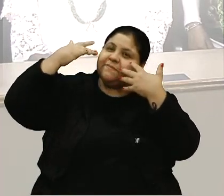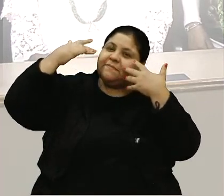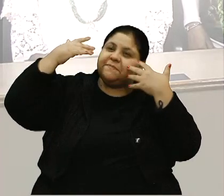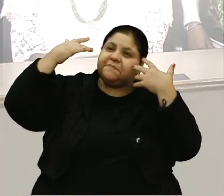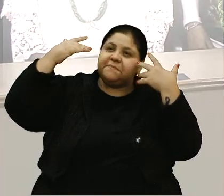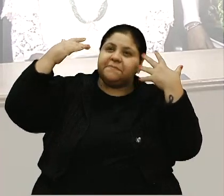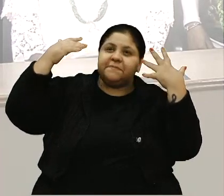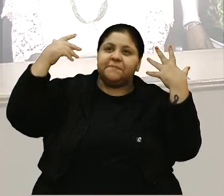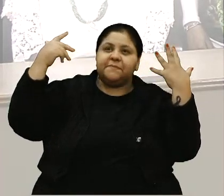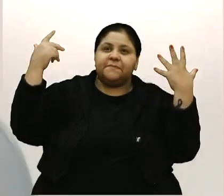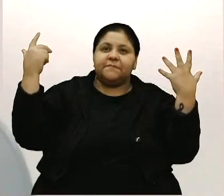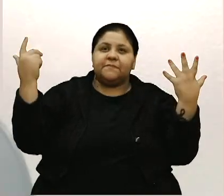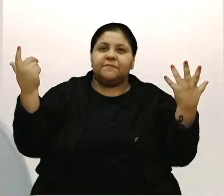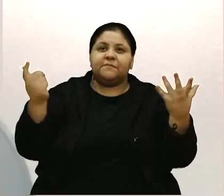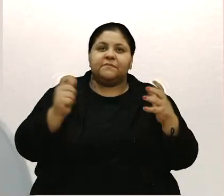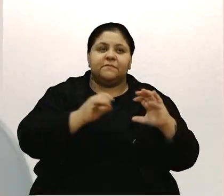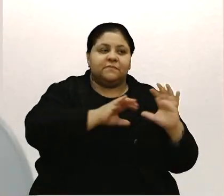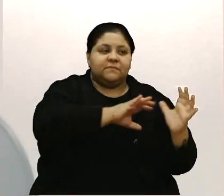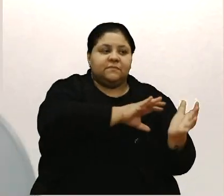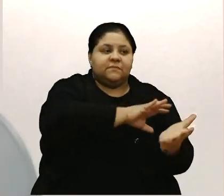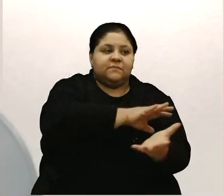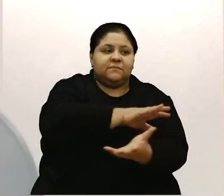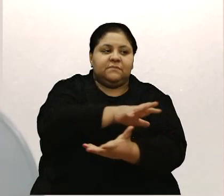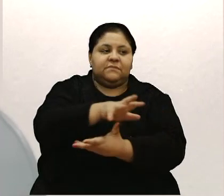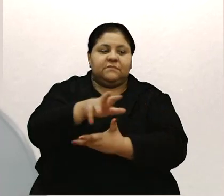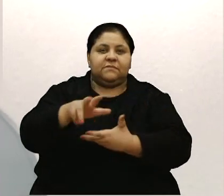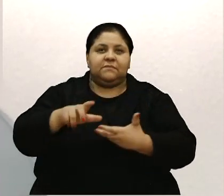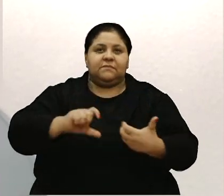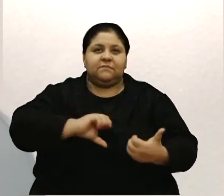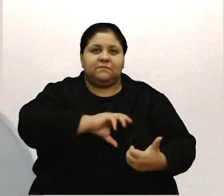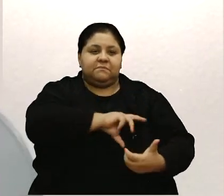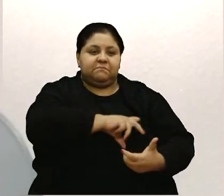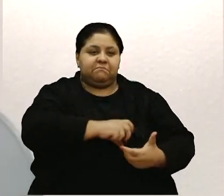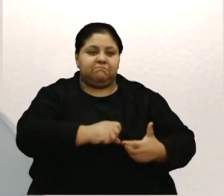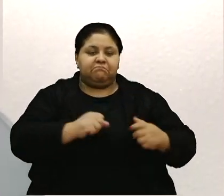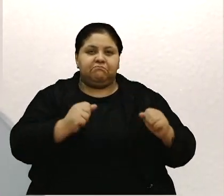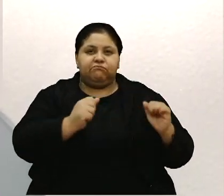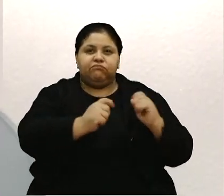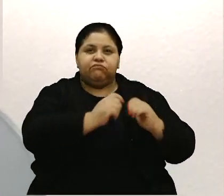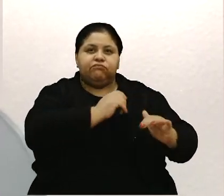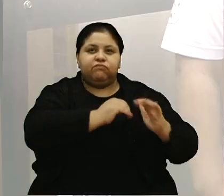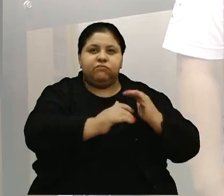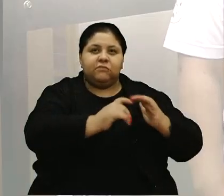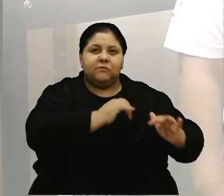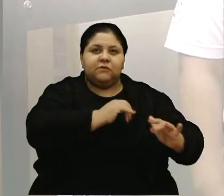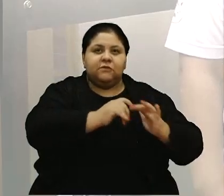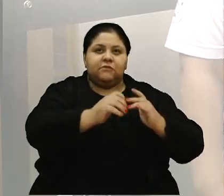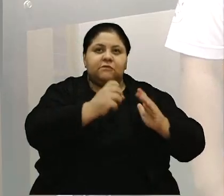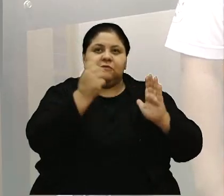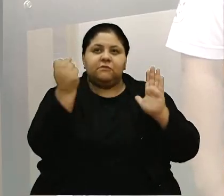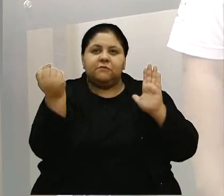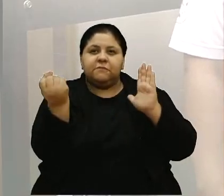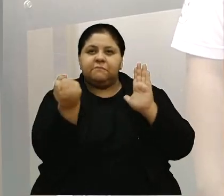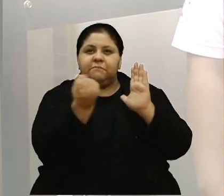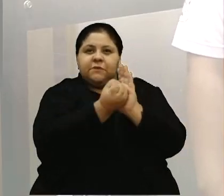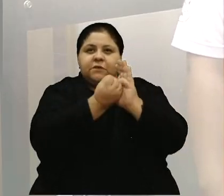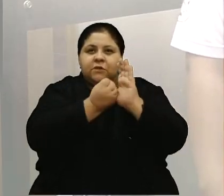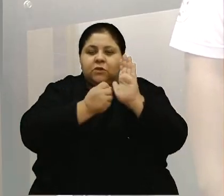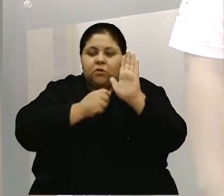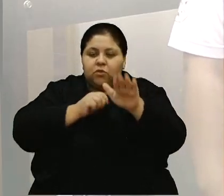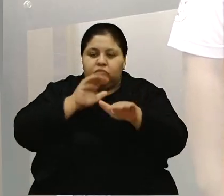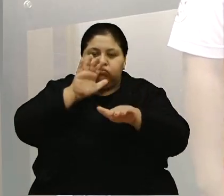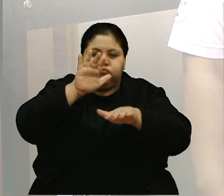risonha, toda a terra de amor estremece, ao bater de teus lábios